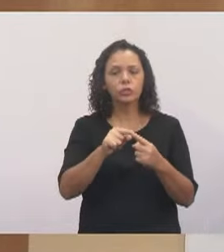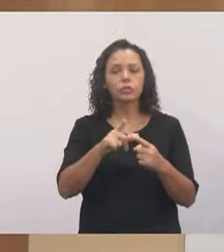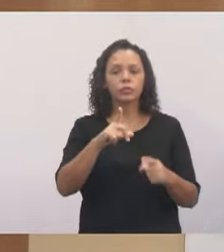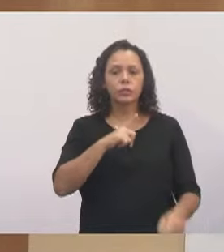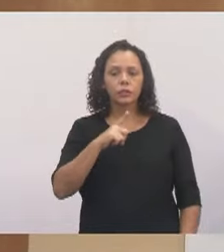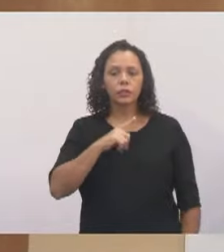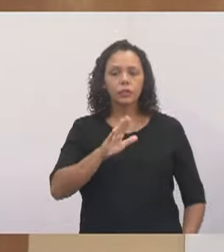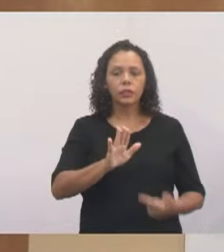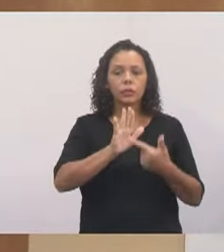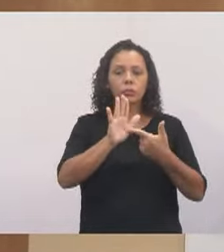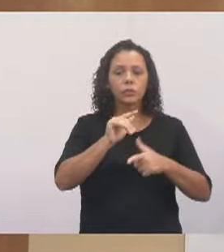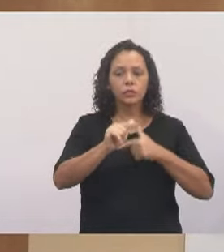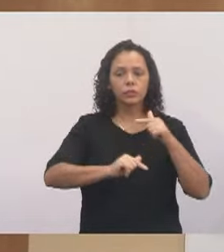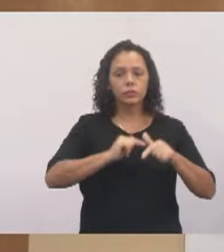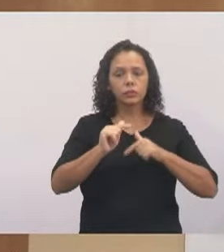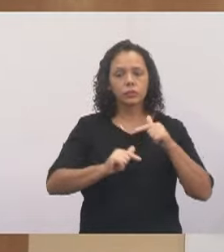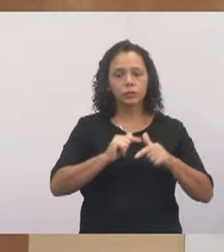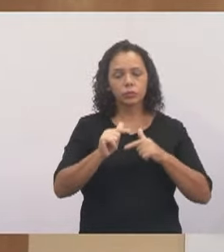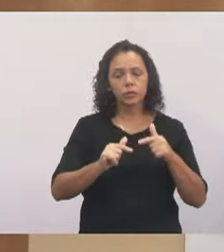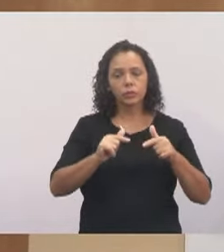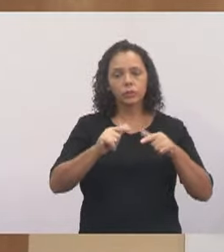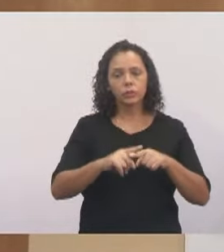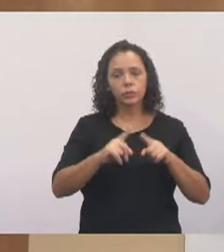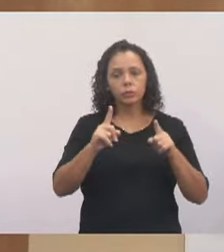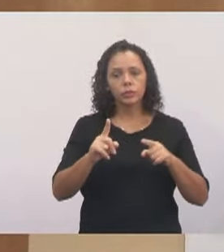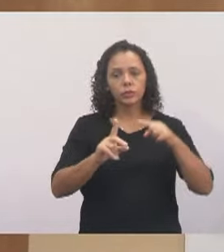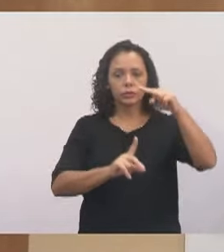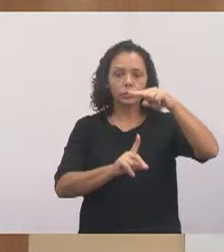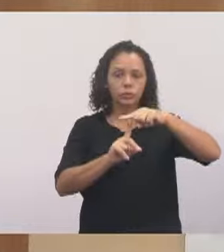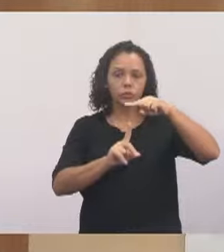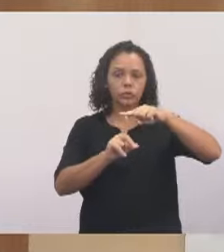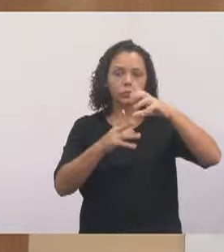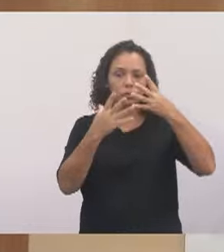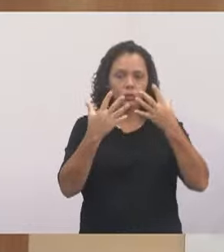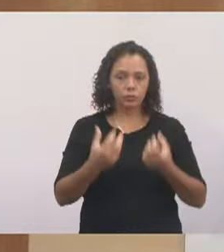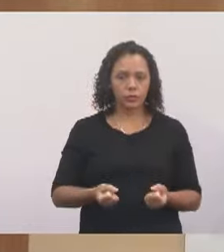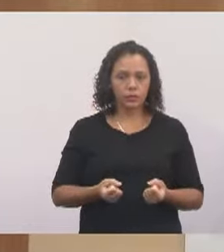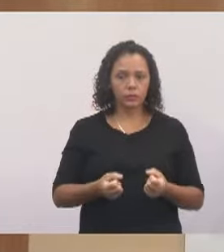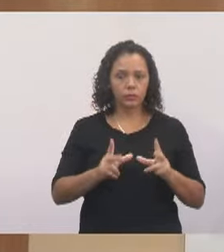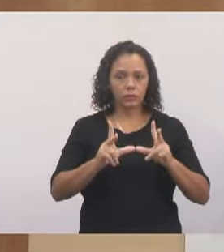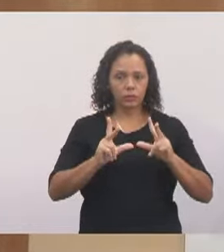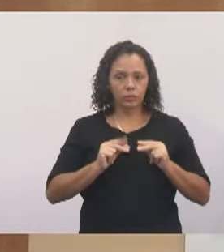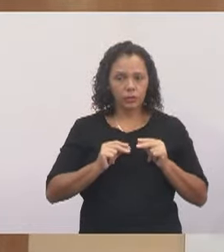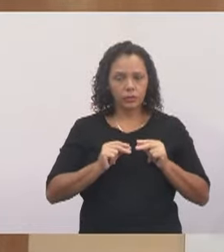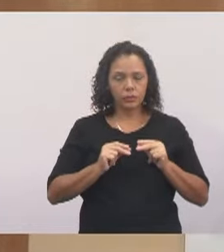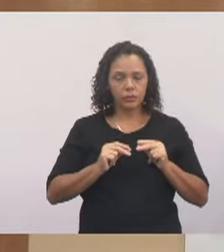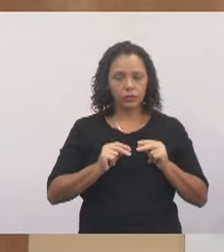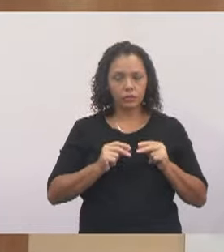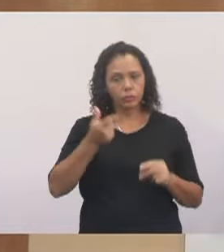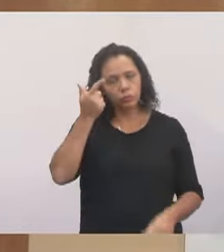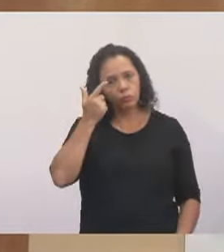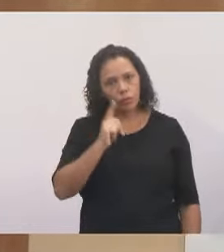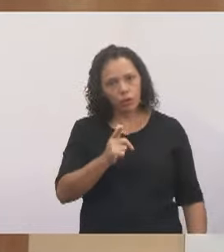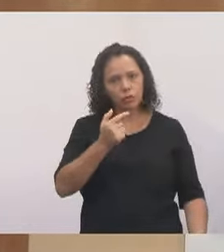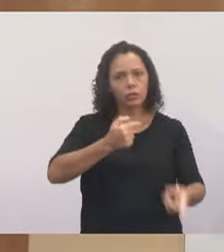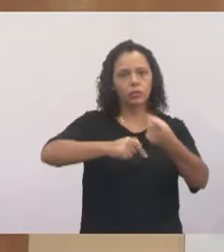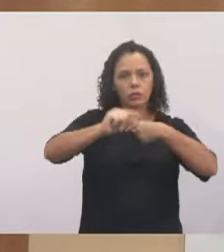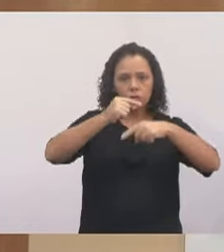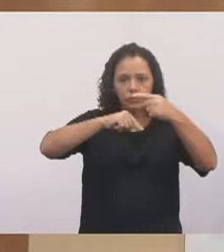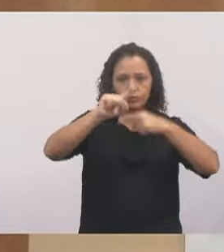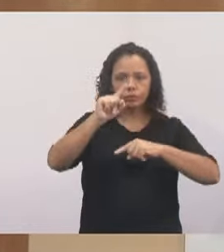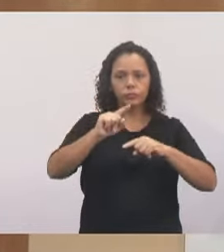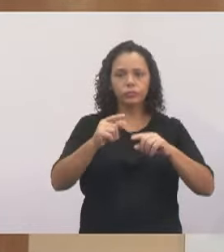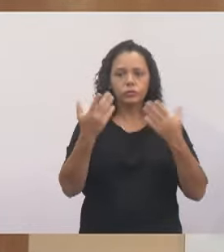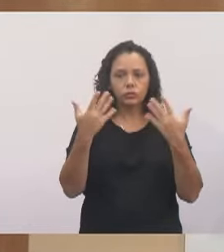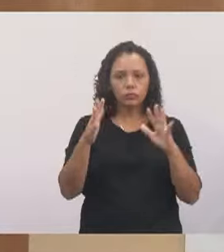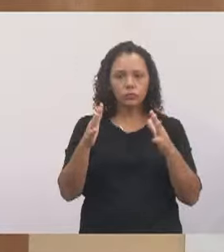precisa mostrar o seu trabalho, mas o título é merecedor para que a gente possa ir longe. Então, parabéns, essas duas,